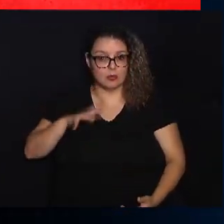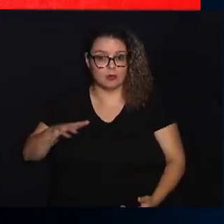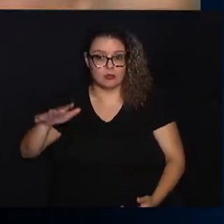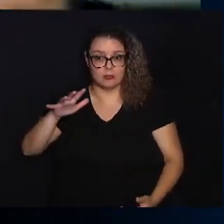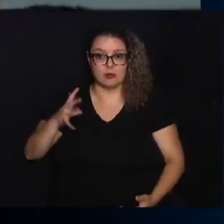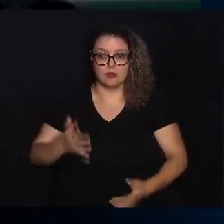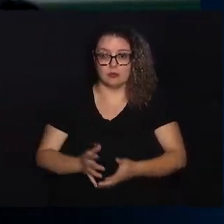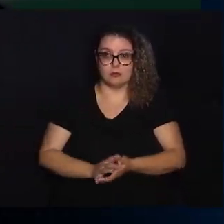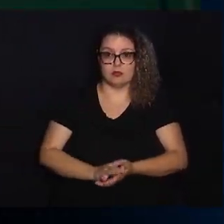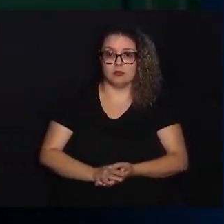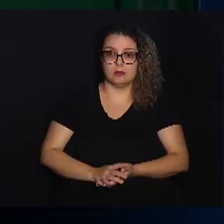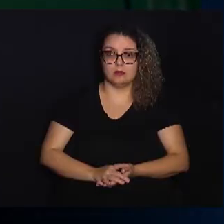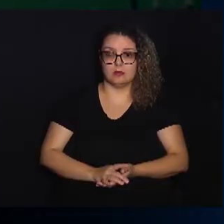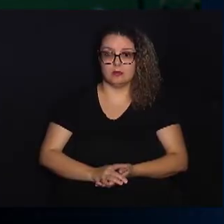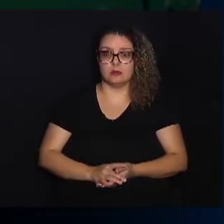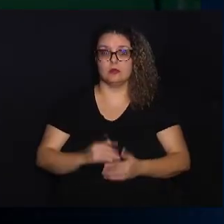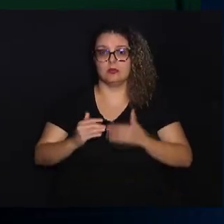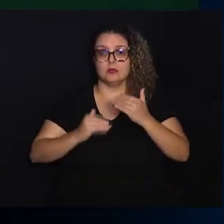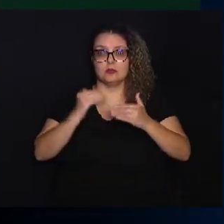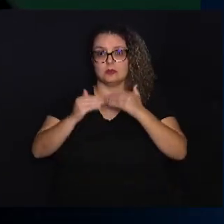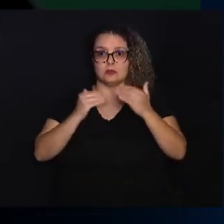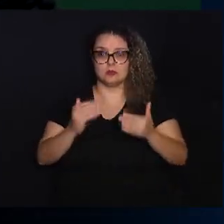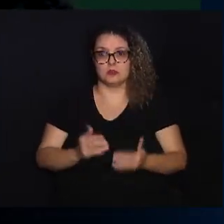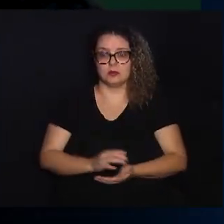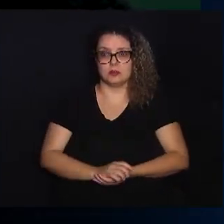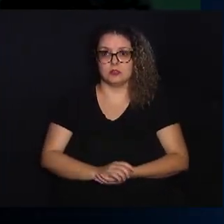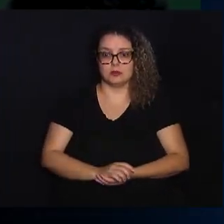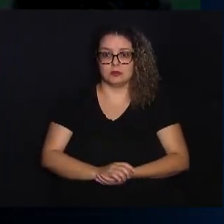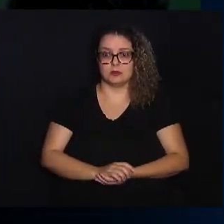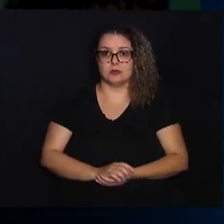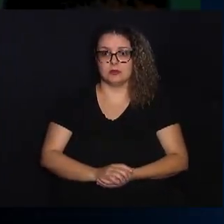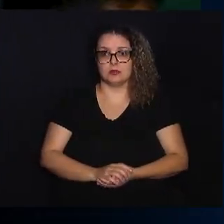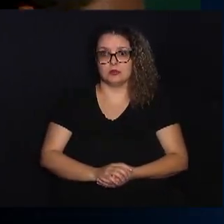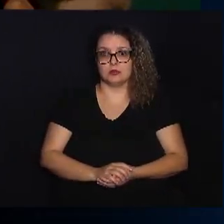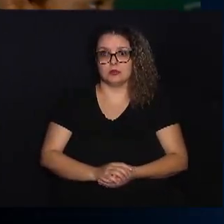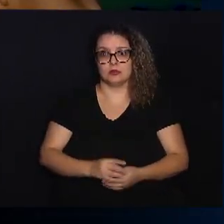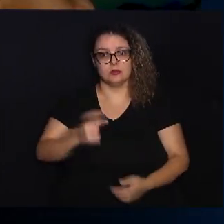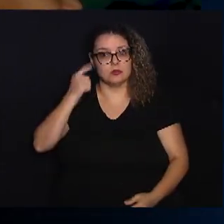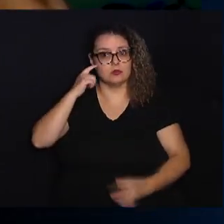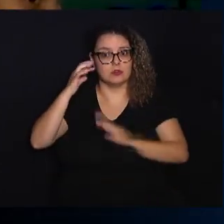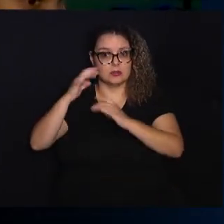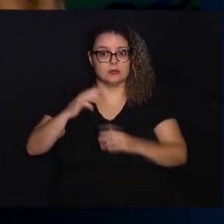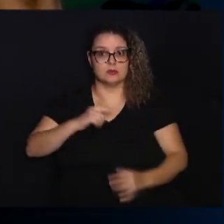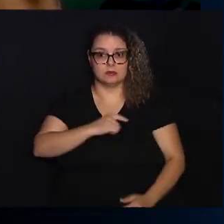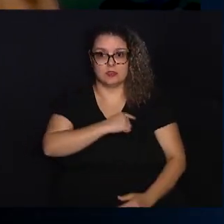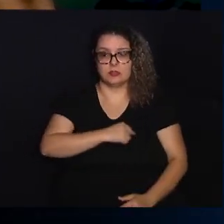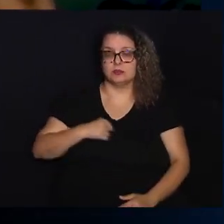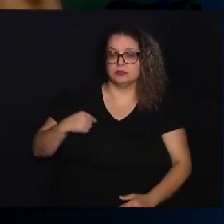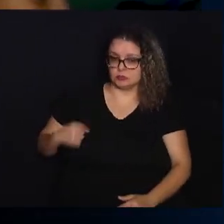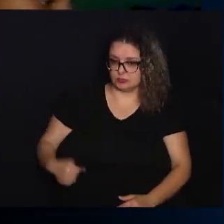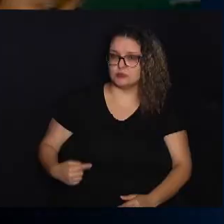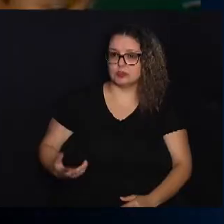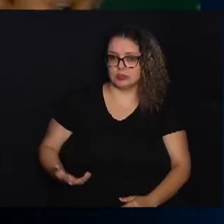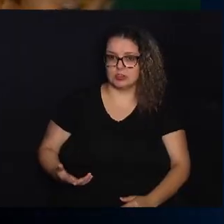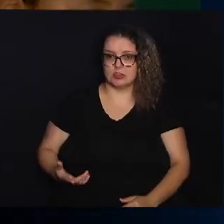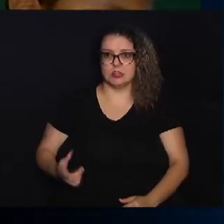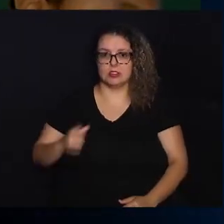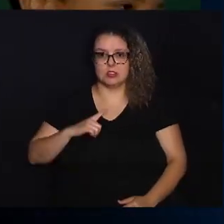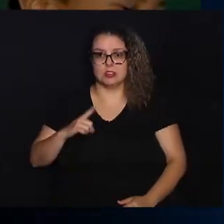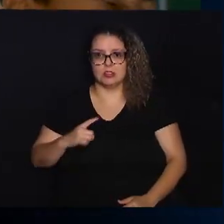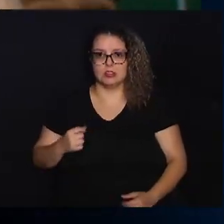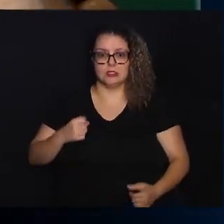o pensamento, com a ideia de uma construção de ser humano do pensamento chinês, né? Então,